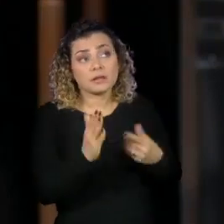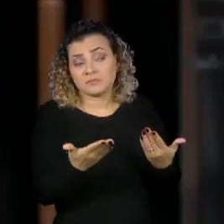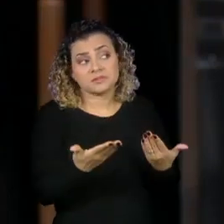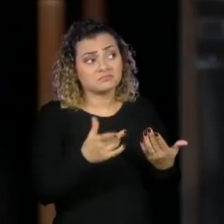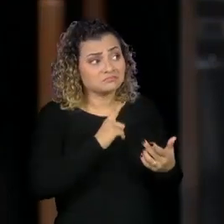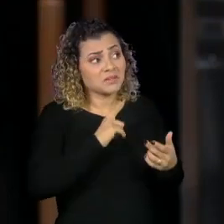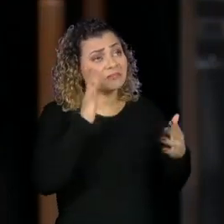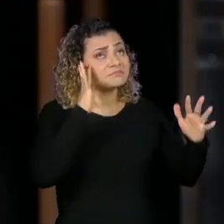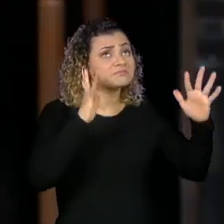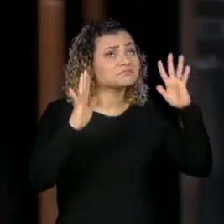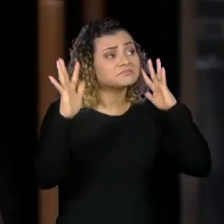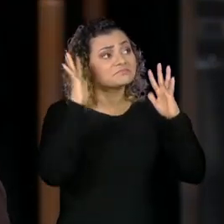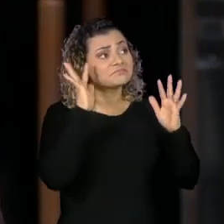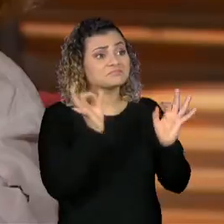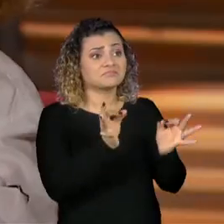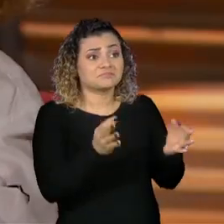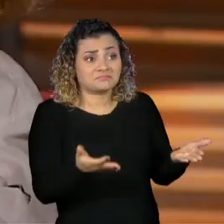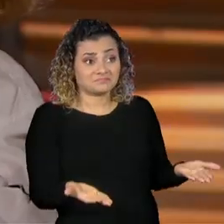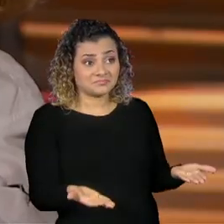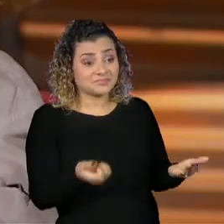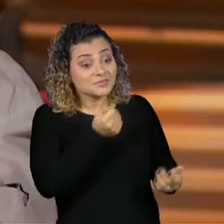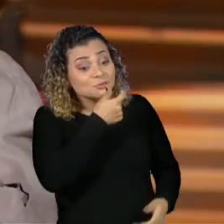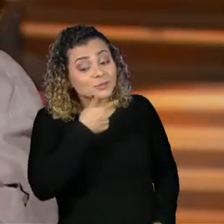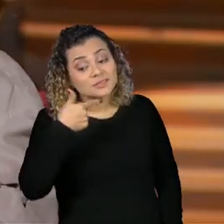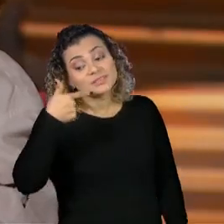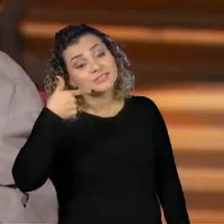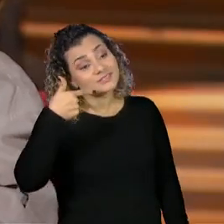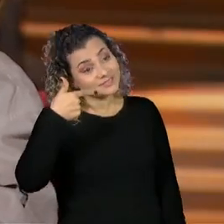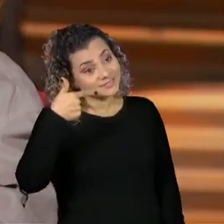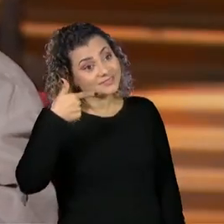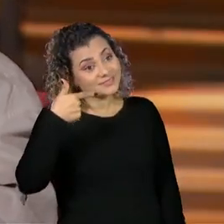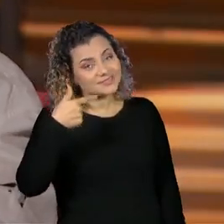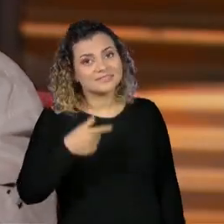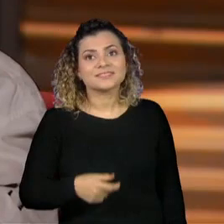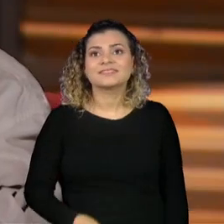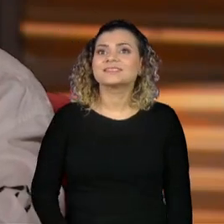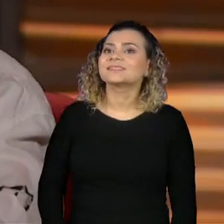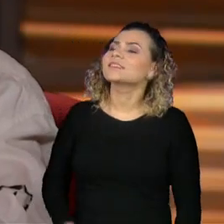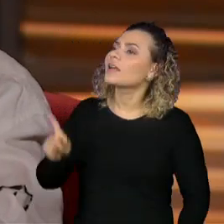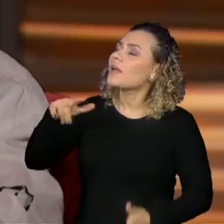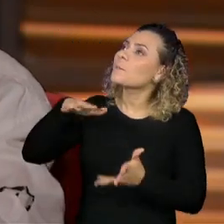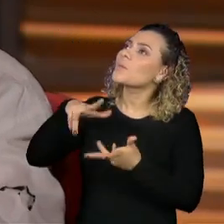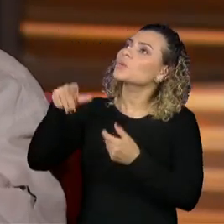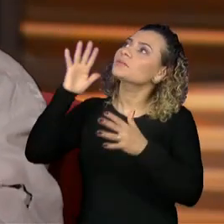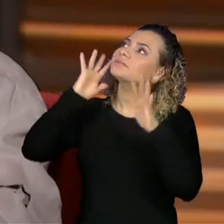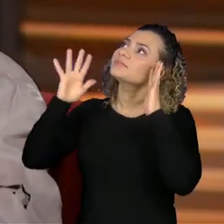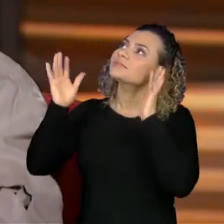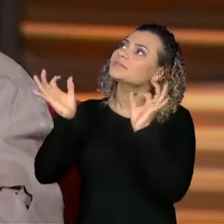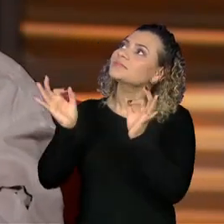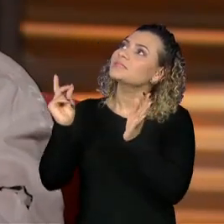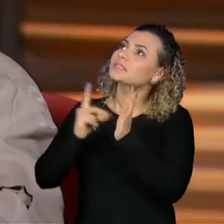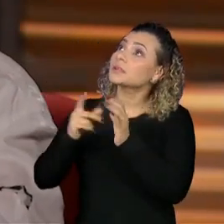ou sei lá de tudo do sorriso é o mundo das aparências